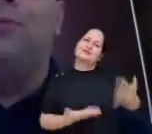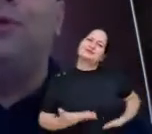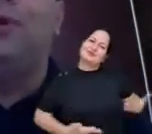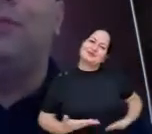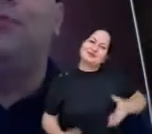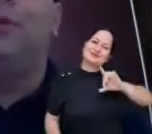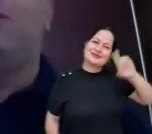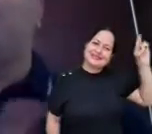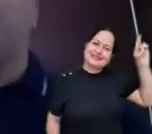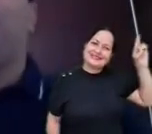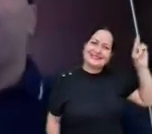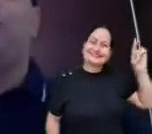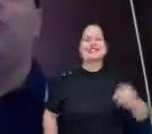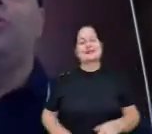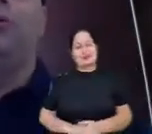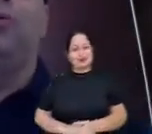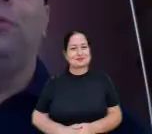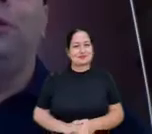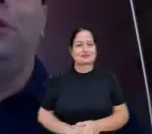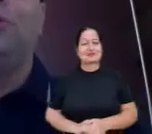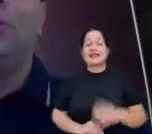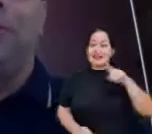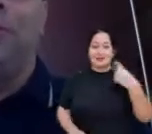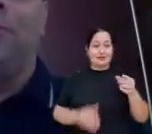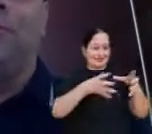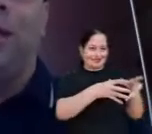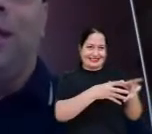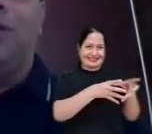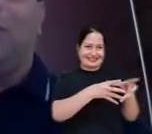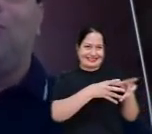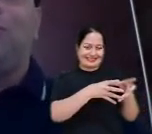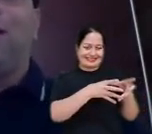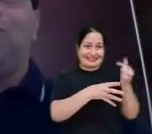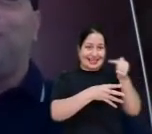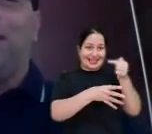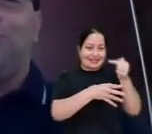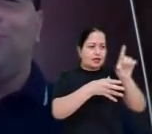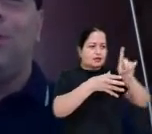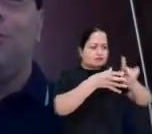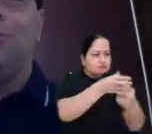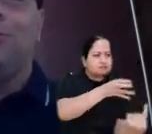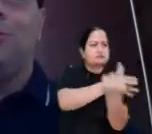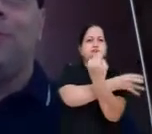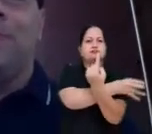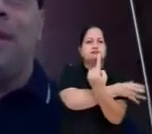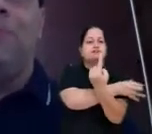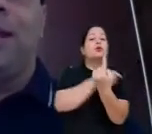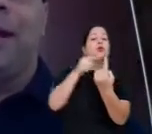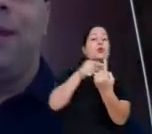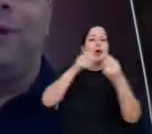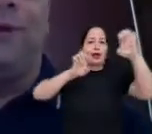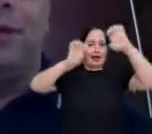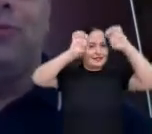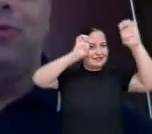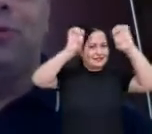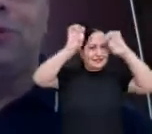homens foi chamado para uma outra obra. O seu nome, Estevão. Extraordinário, crente no Senhor Jesus, que